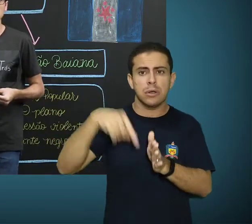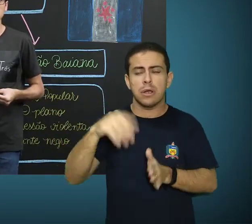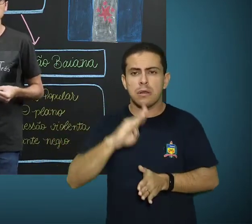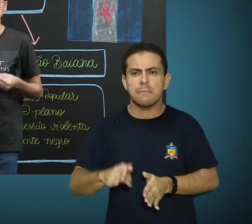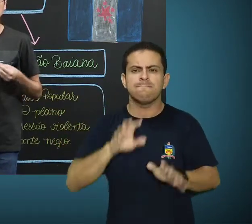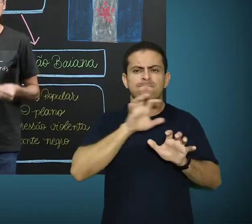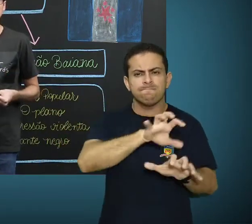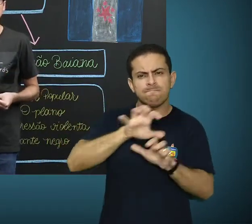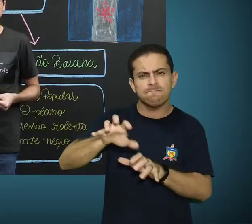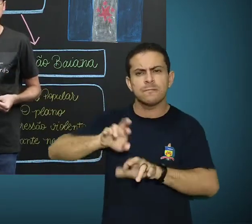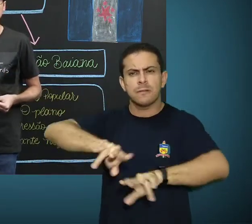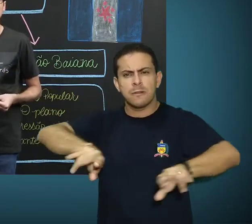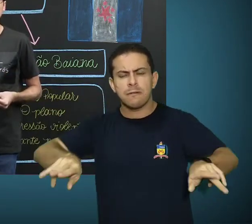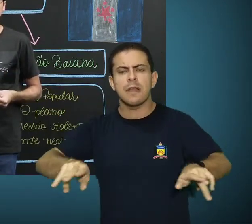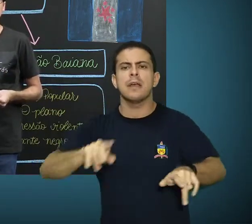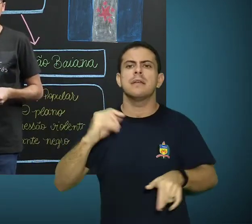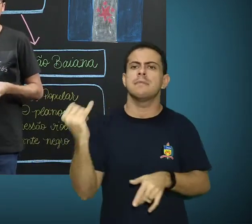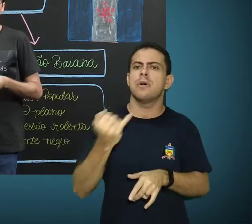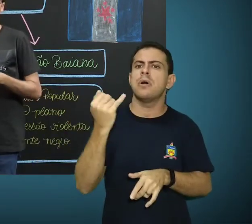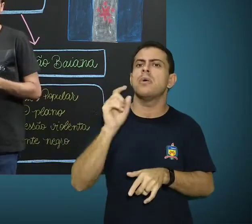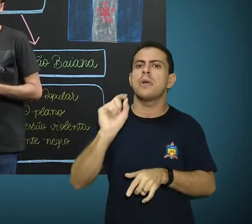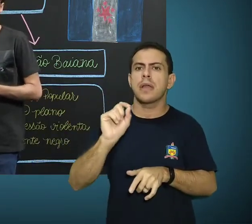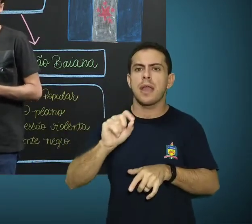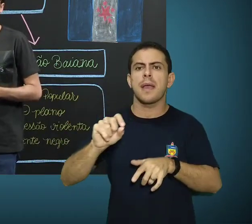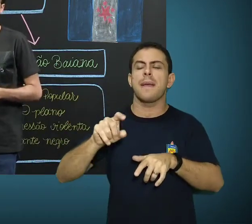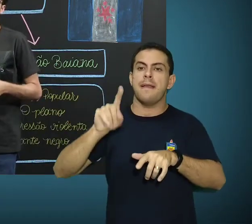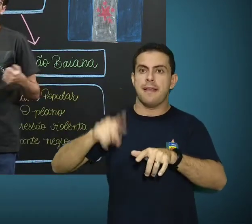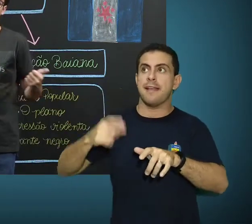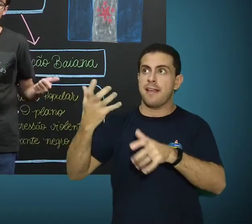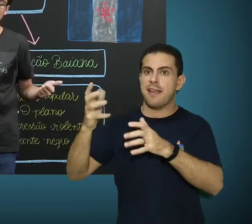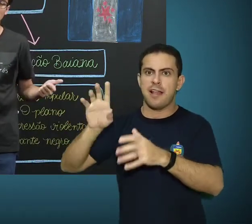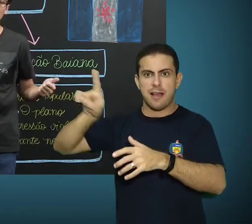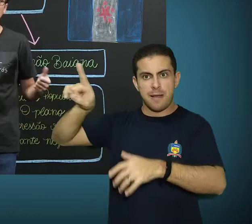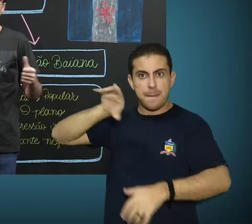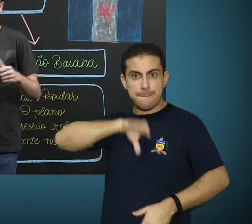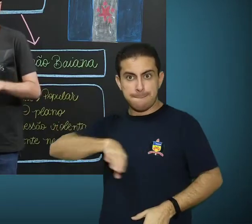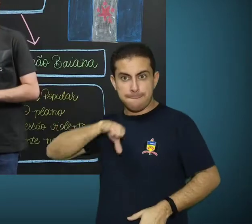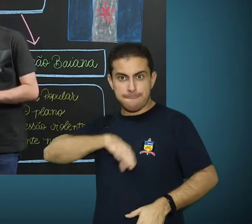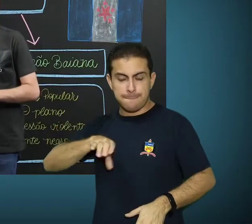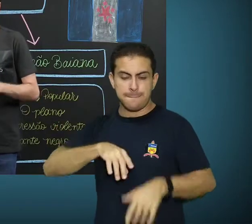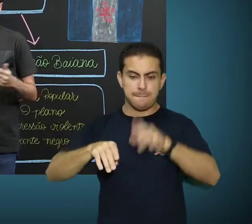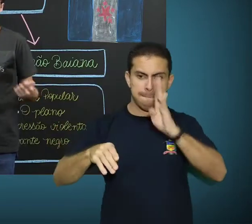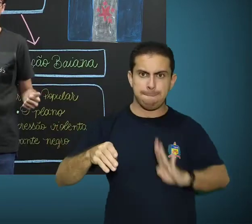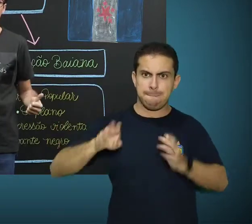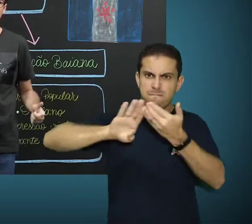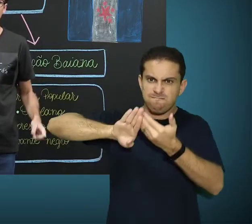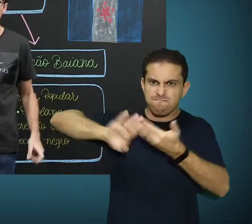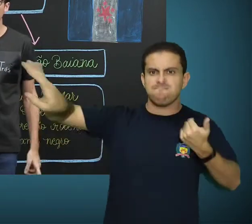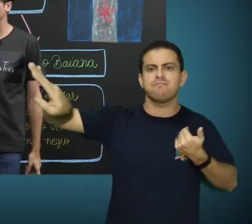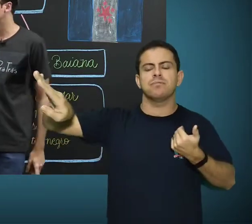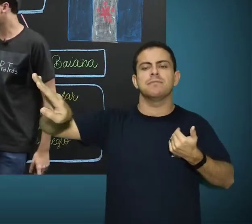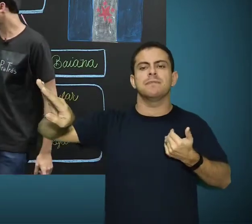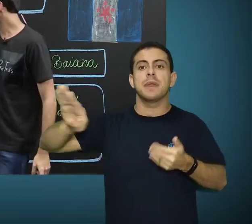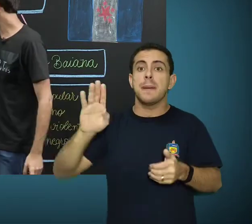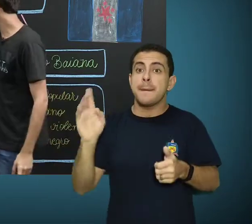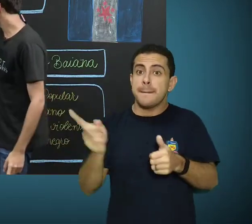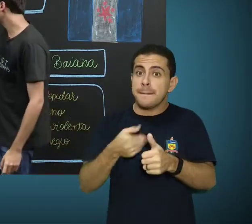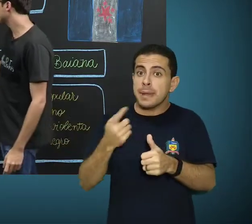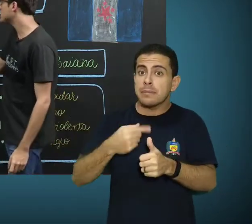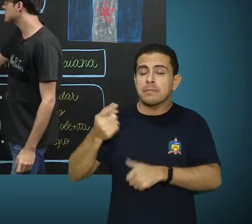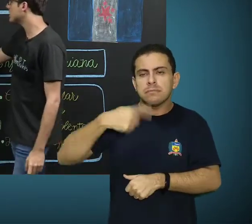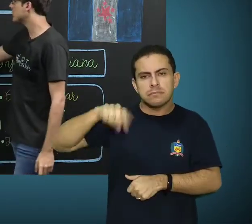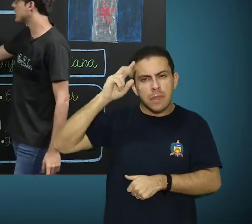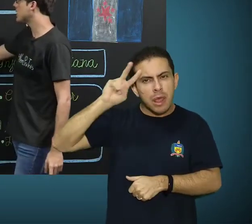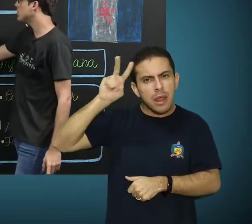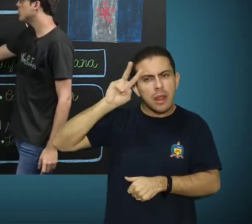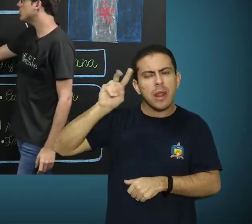influenciaram movimentos importantes que queriam separar a colônia de sua metrópole, no caso o Brasil, de Portugal. Então primeiro vale a